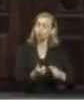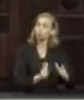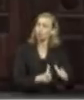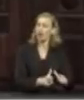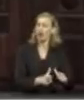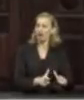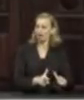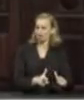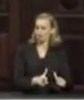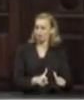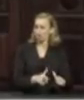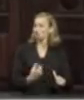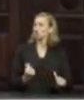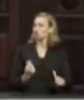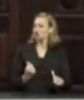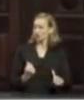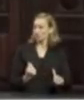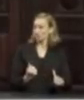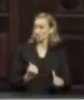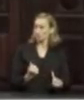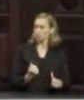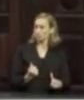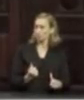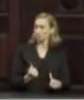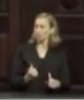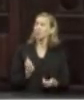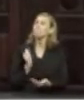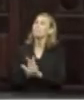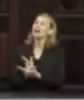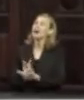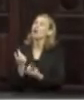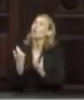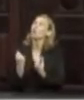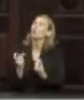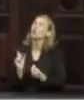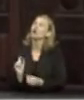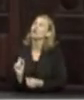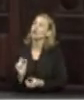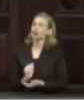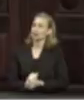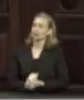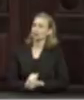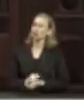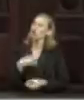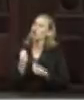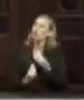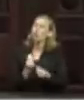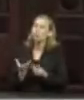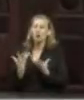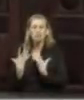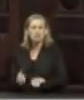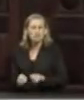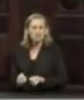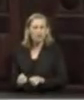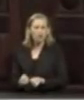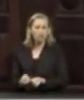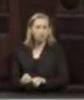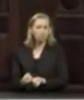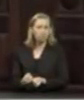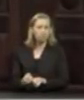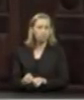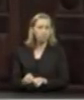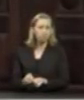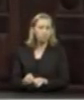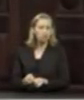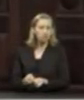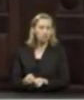mim, o pior de todos, se é que a gente pode criar alguma escala, como é que a gente vai aceitar algo inédito?